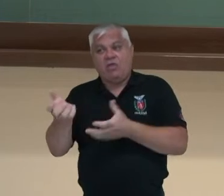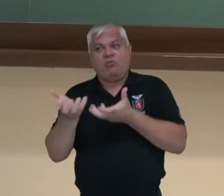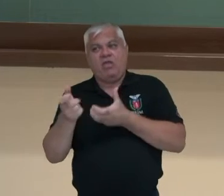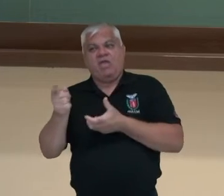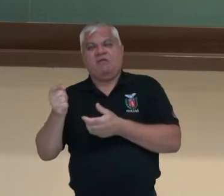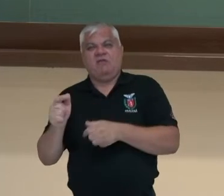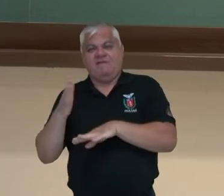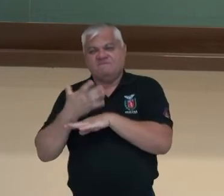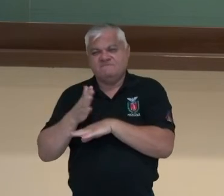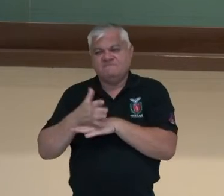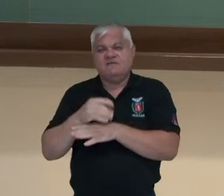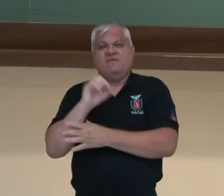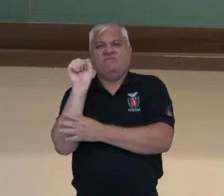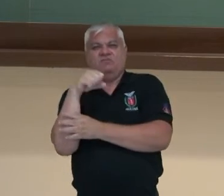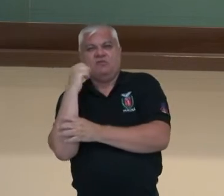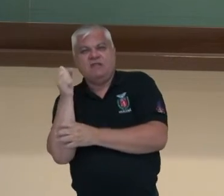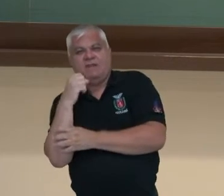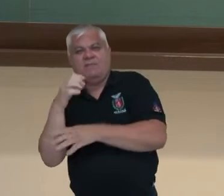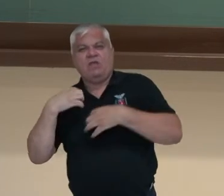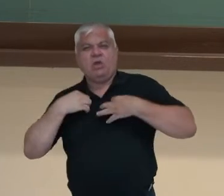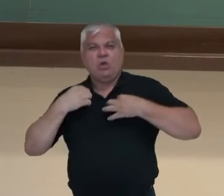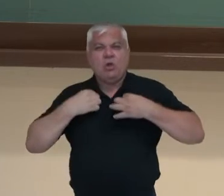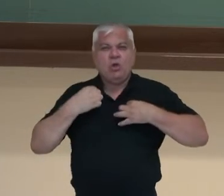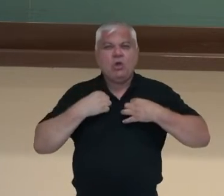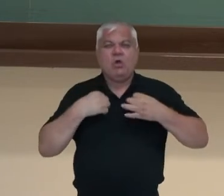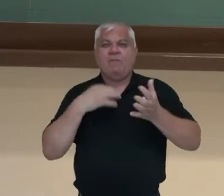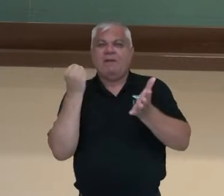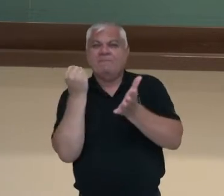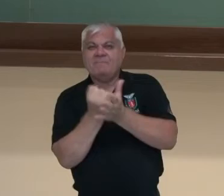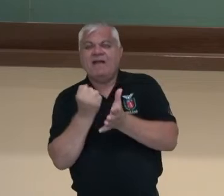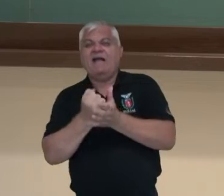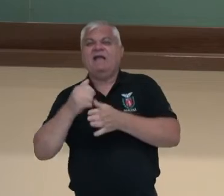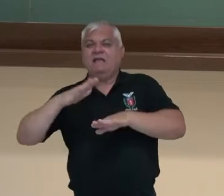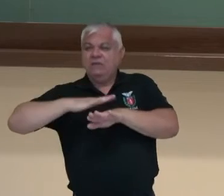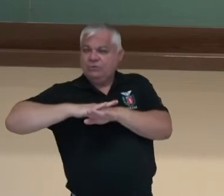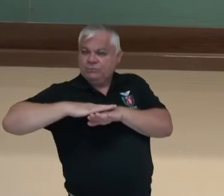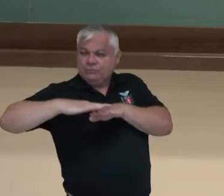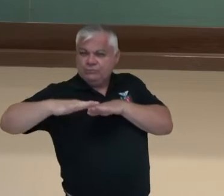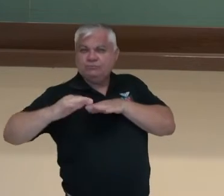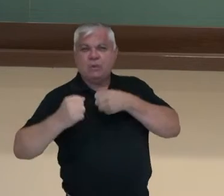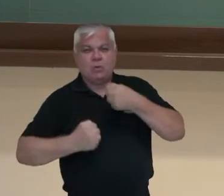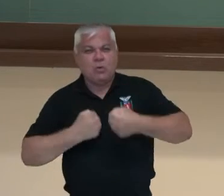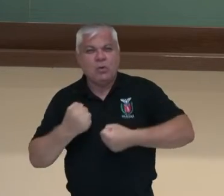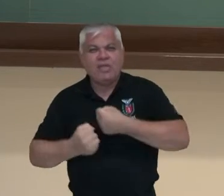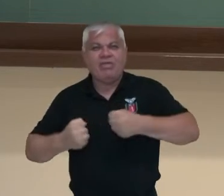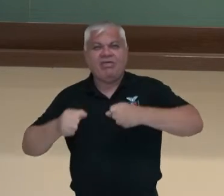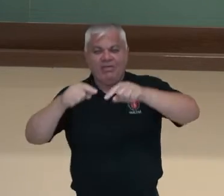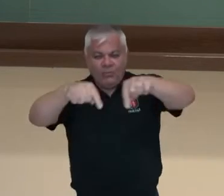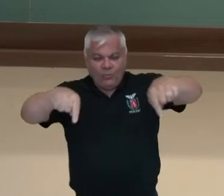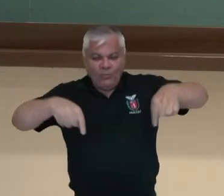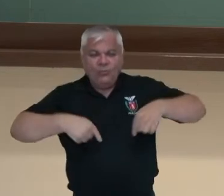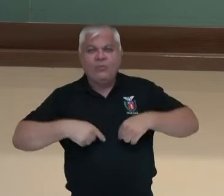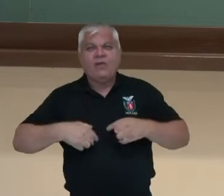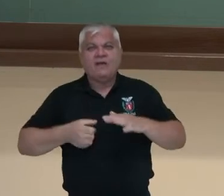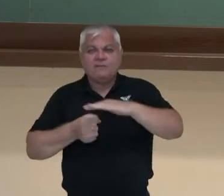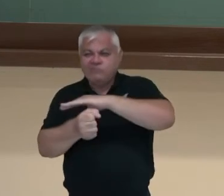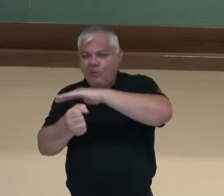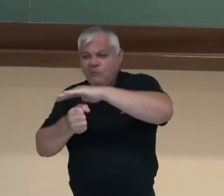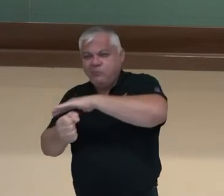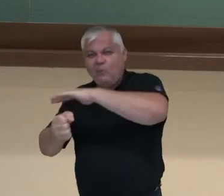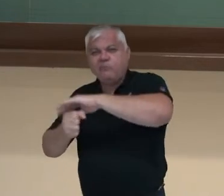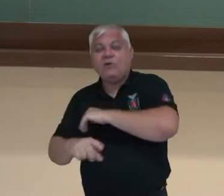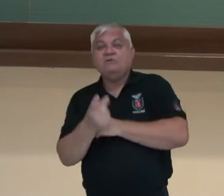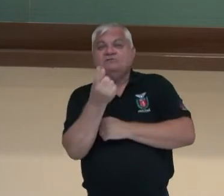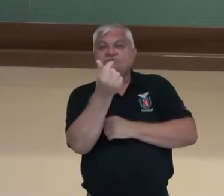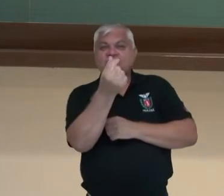melhor, comprar uma roupa melhor, investiram mais nas pistas de atletismo, nas quadras. Então, começaram a investir